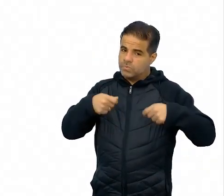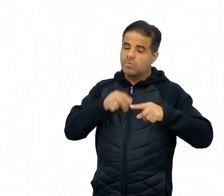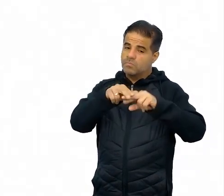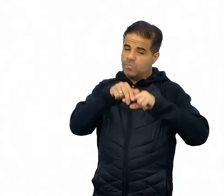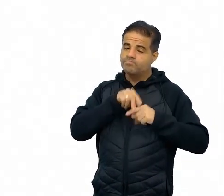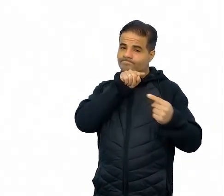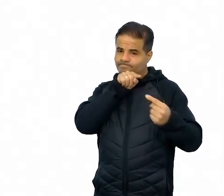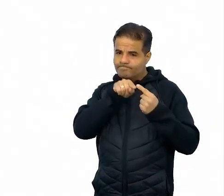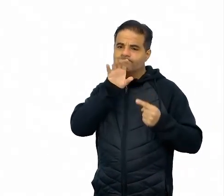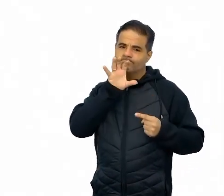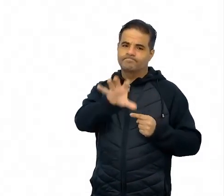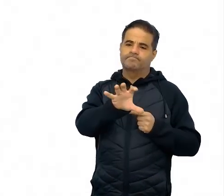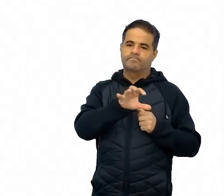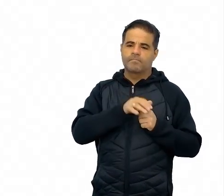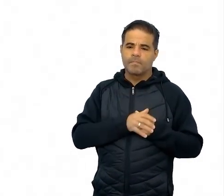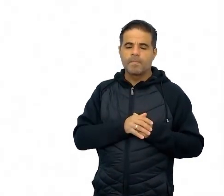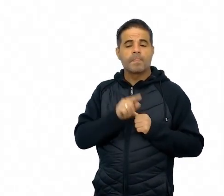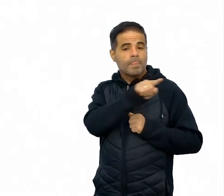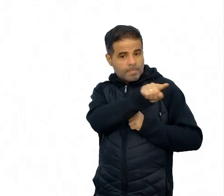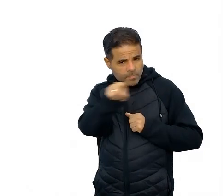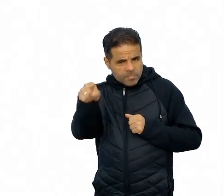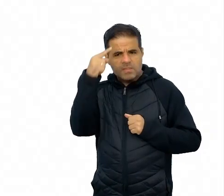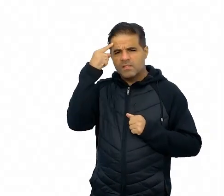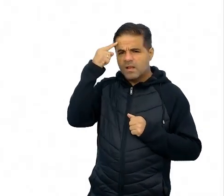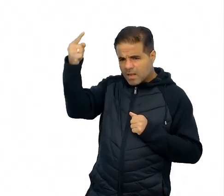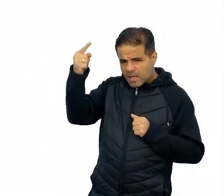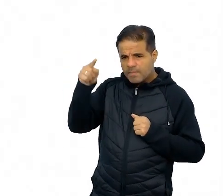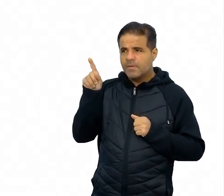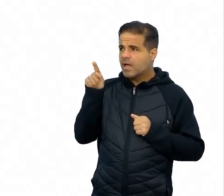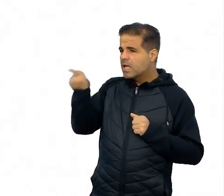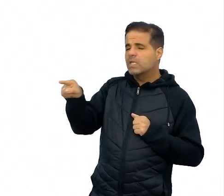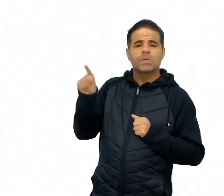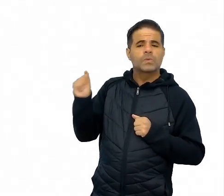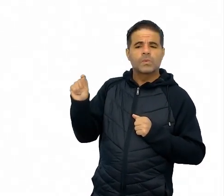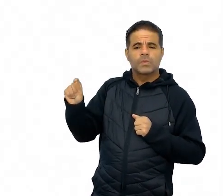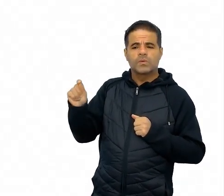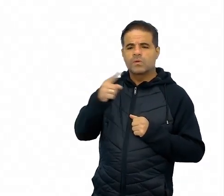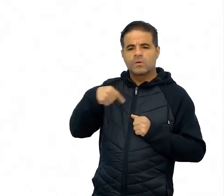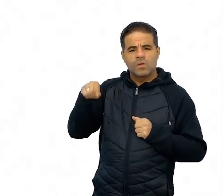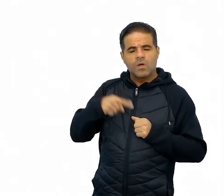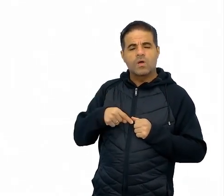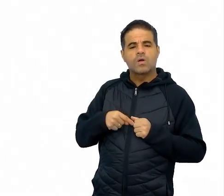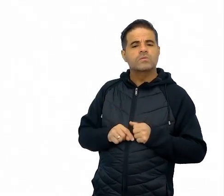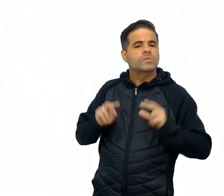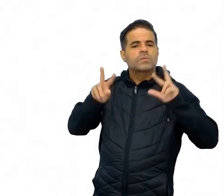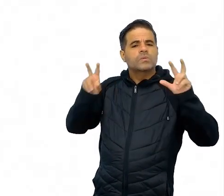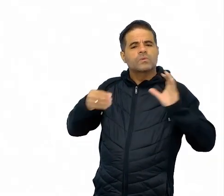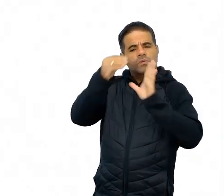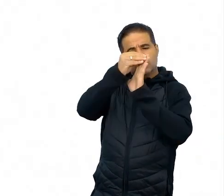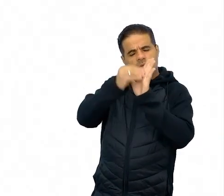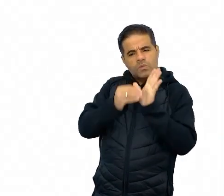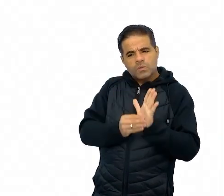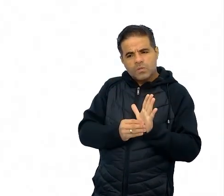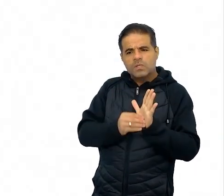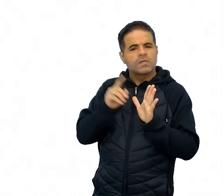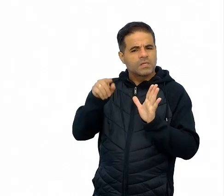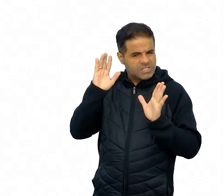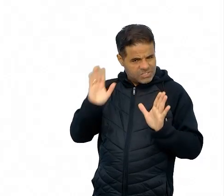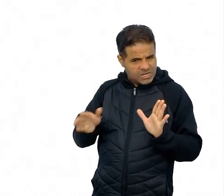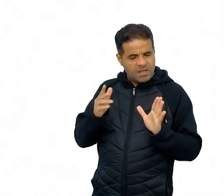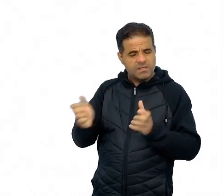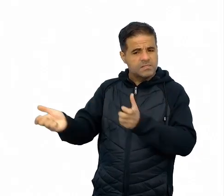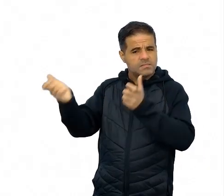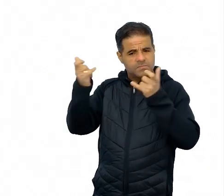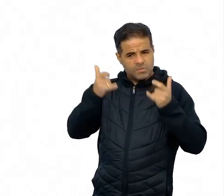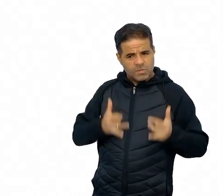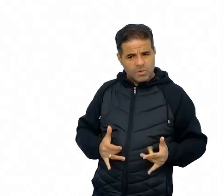função disso. Vocês se lembram aqui, né, o nosso roteiro formativo. Legal, Rosana. Você já falou do